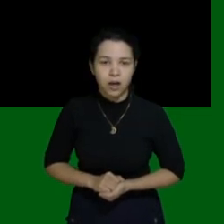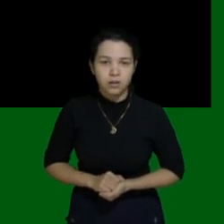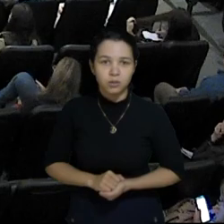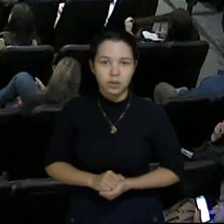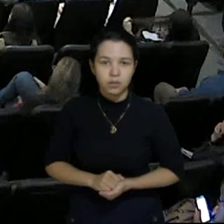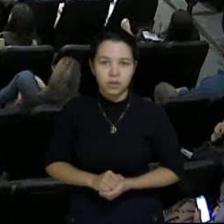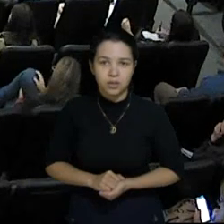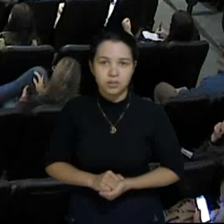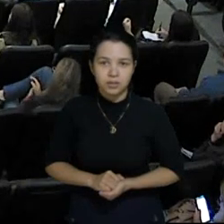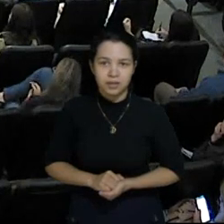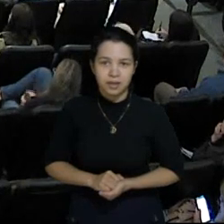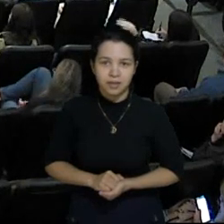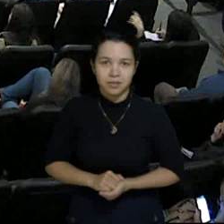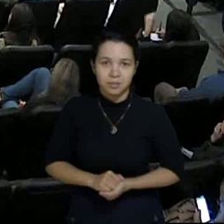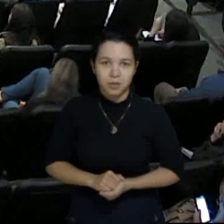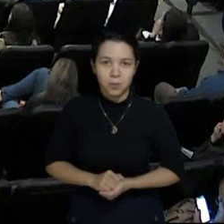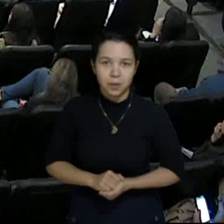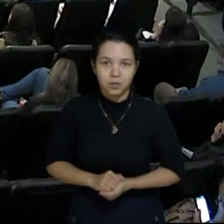Professores